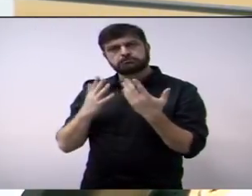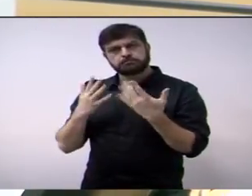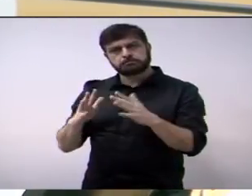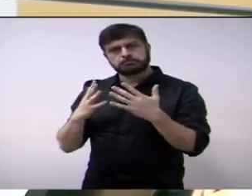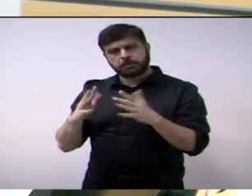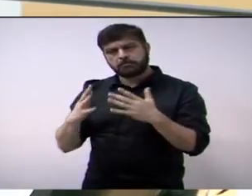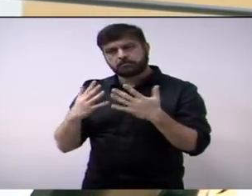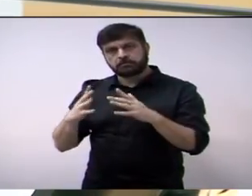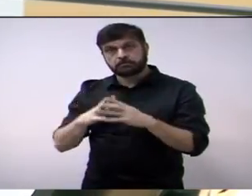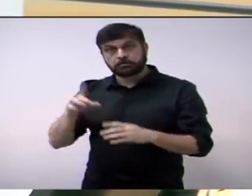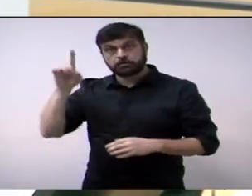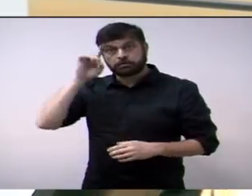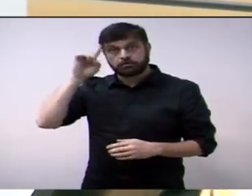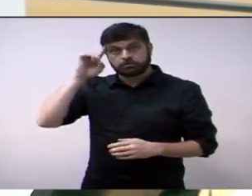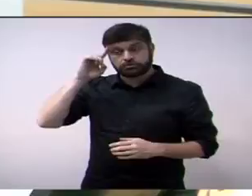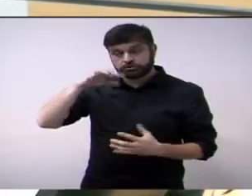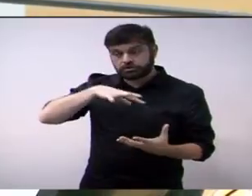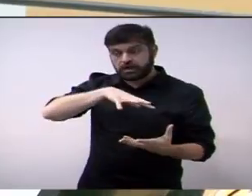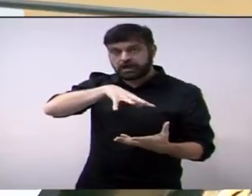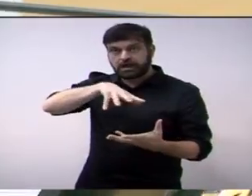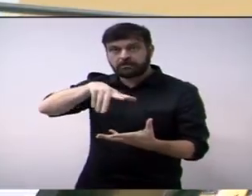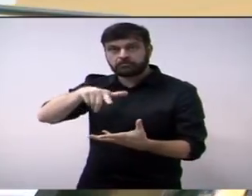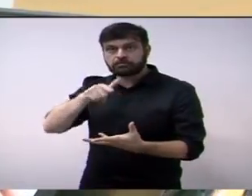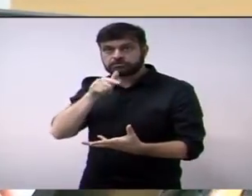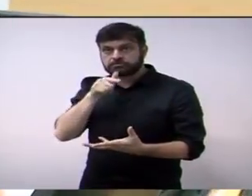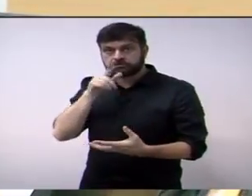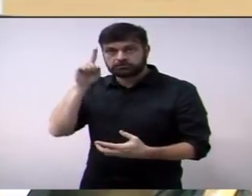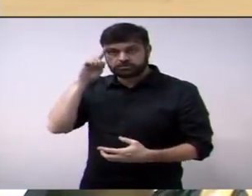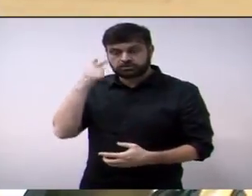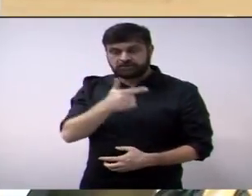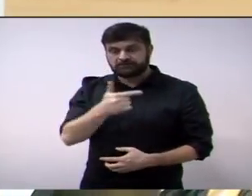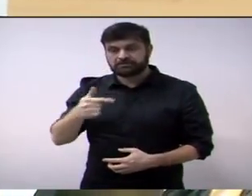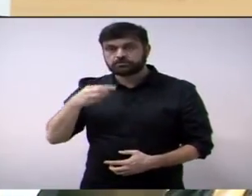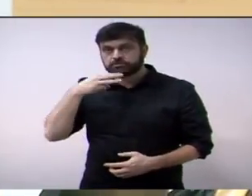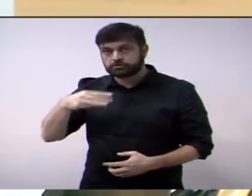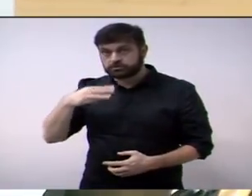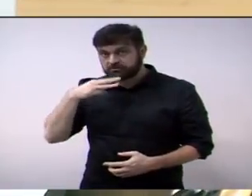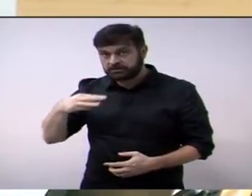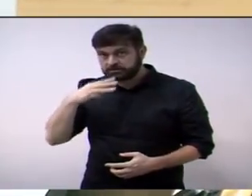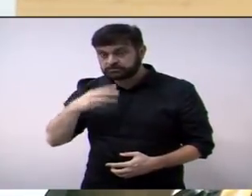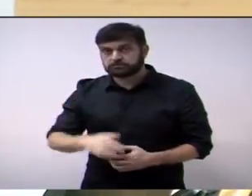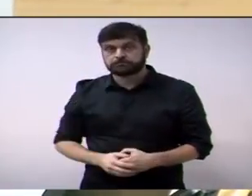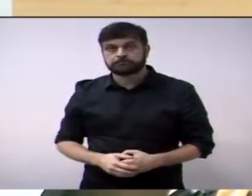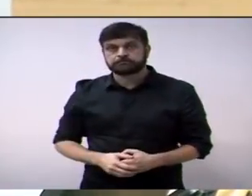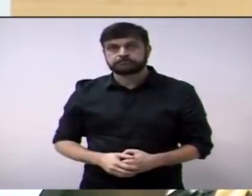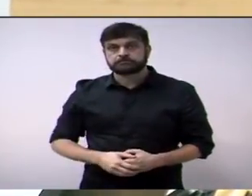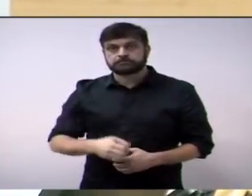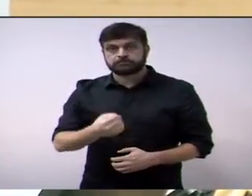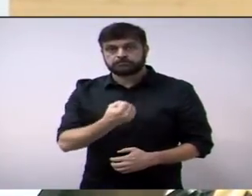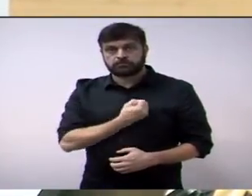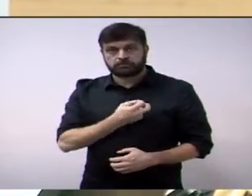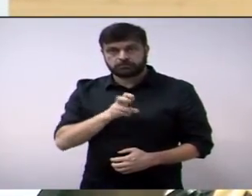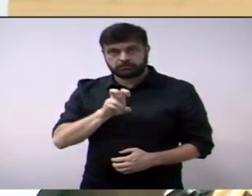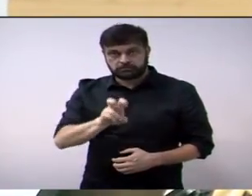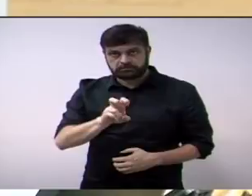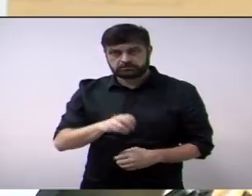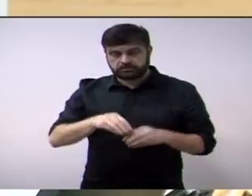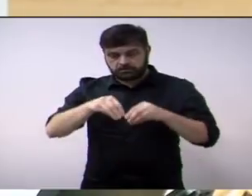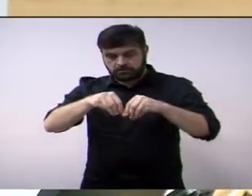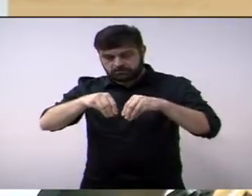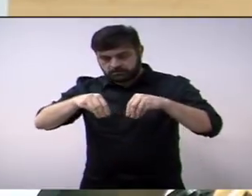congratulando-se pelo Dia Mundial da Água, comemorado em 22 de março. Número 5, do vereador Danilo